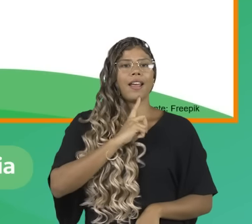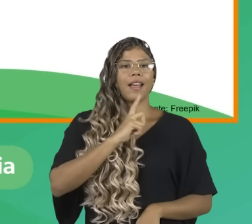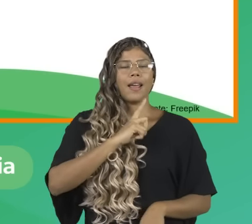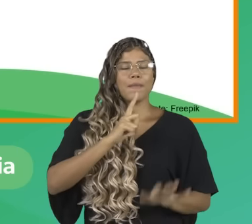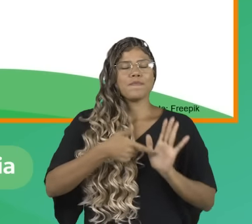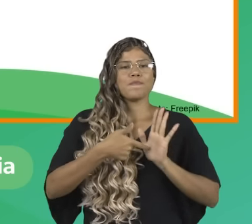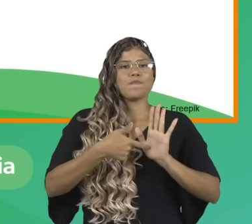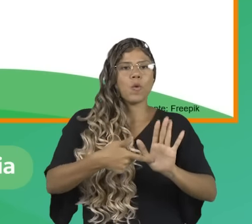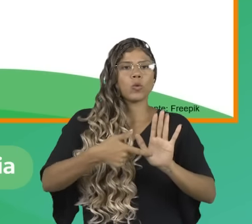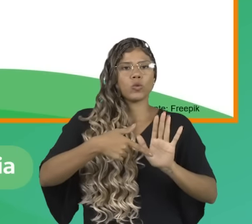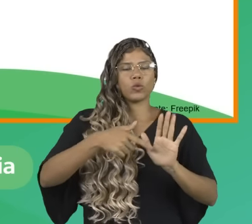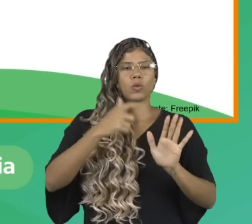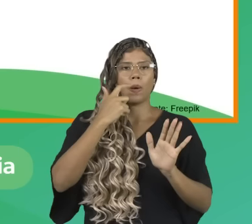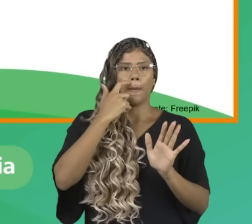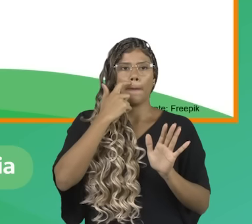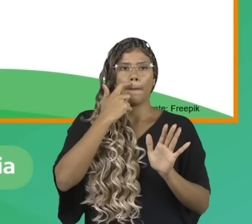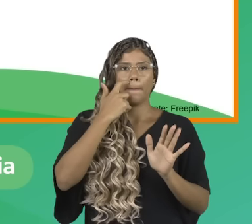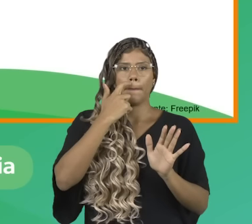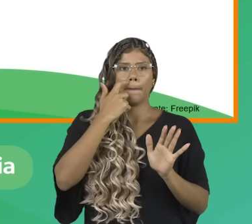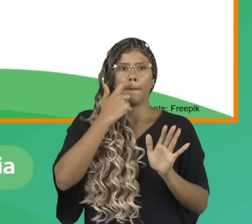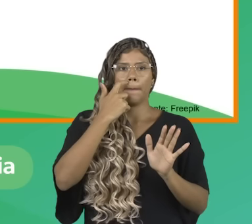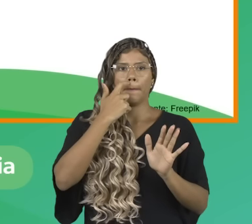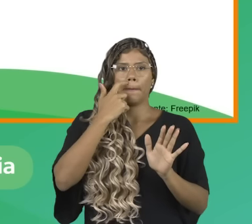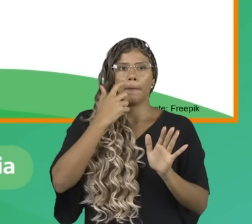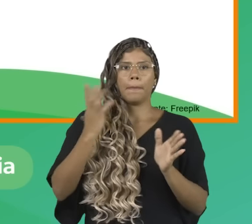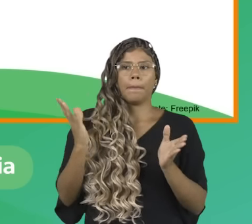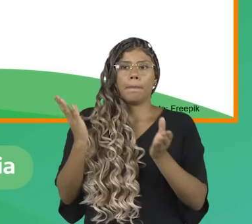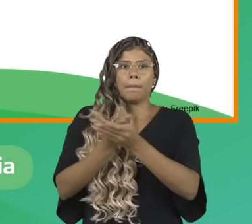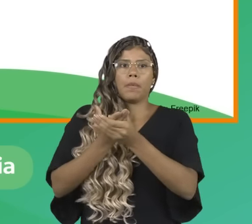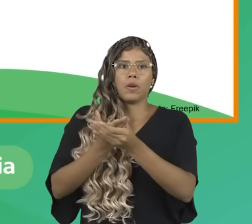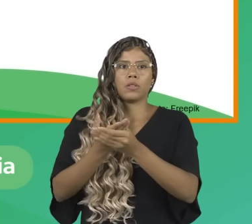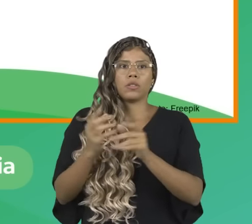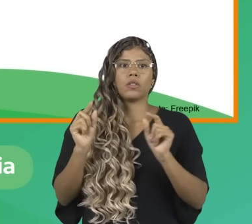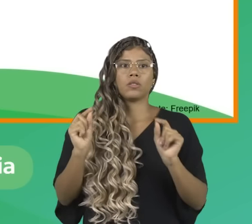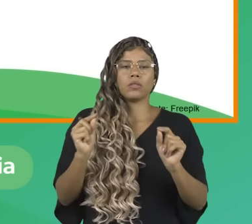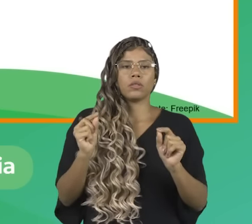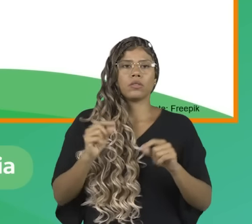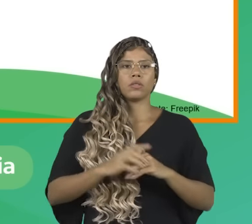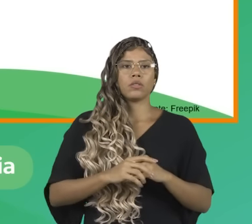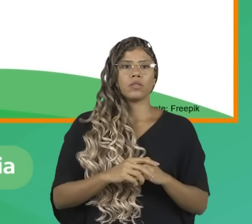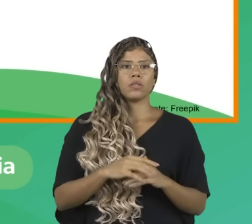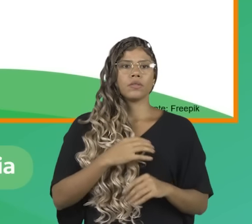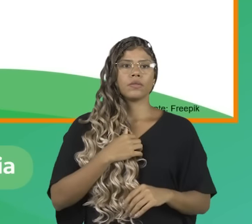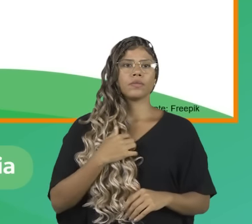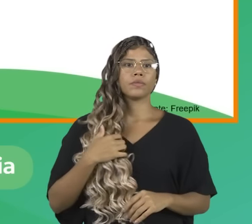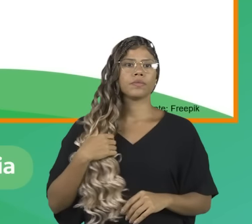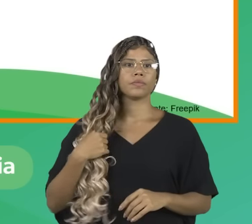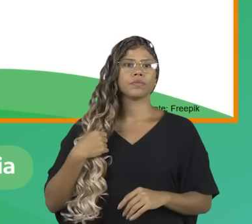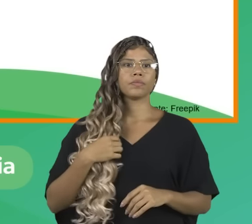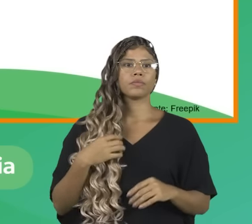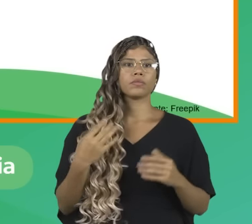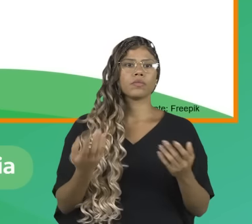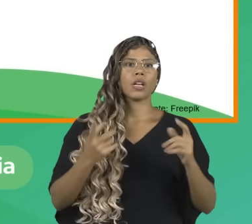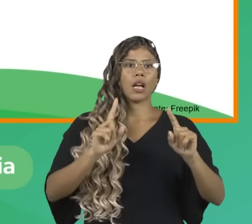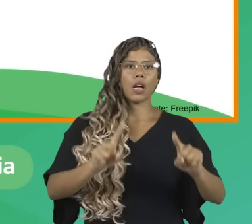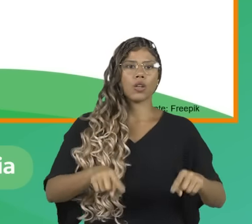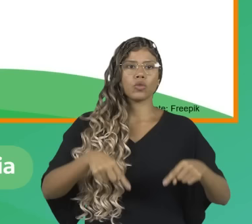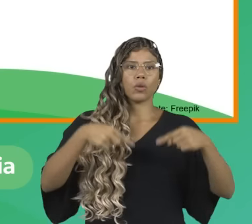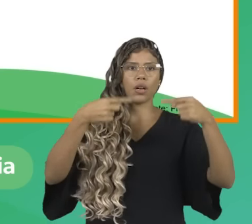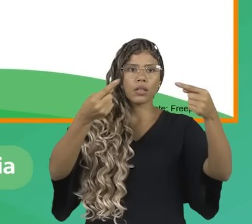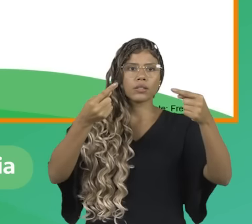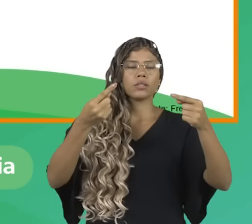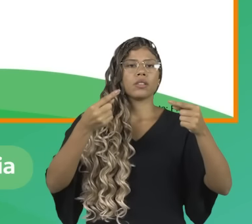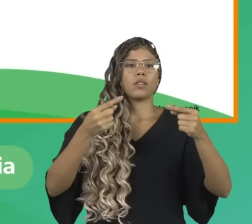processo que recebeu, que foi obrigada a admitir que uma de suas atualizações forçava o processador do celular a